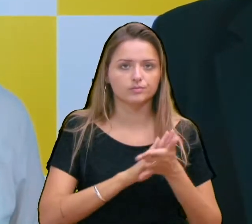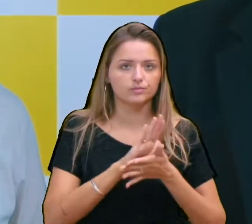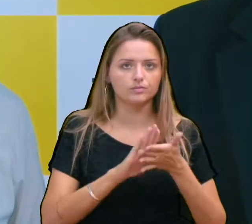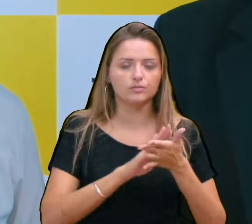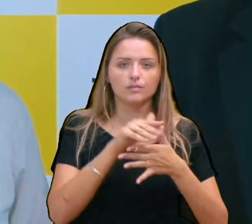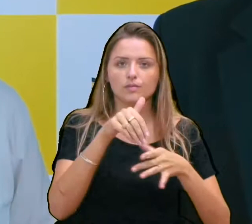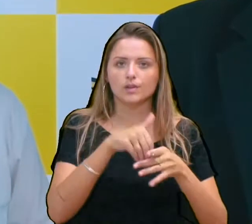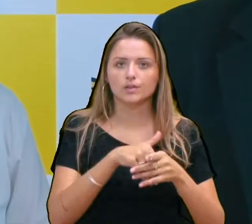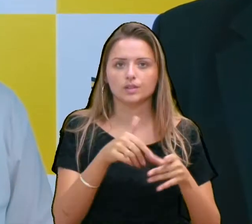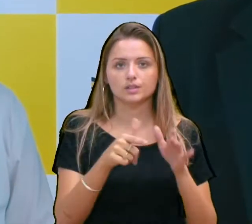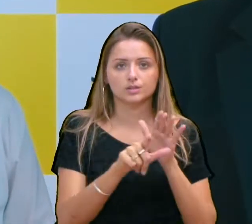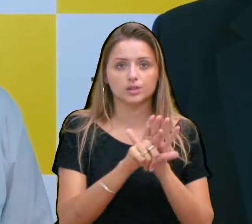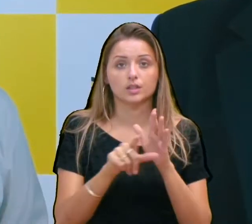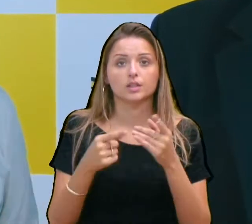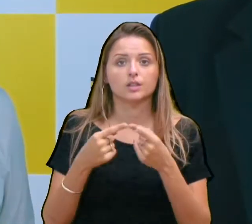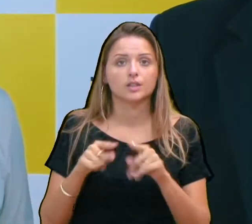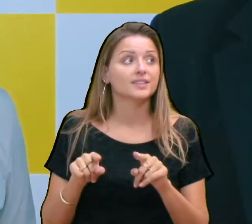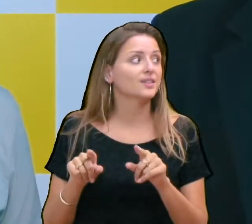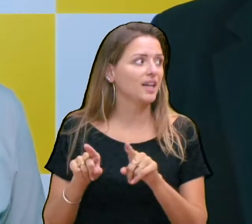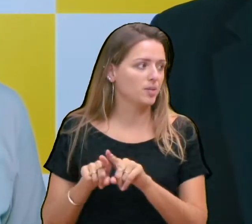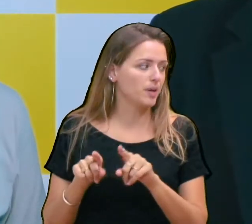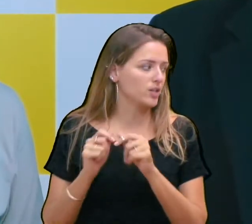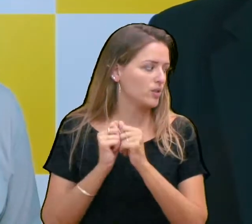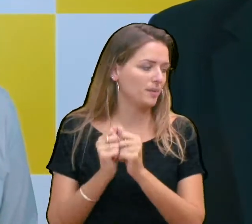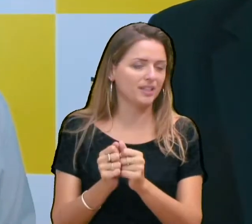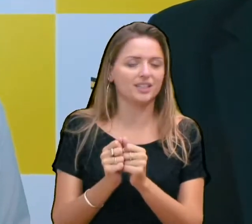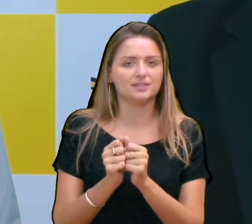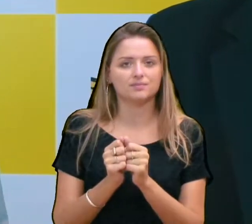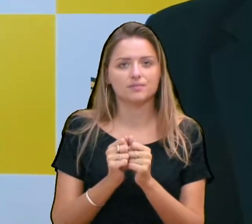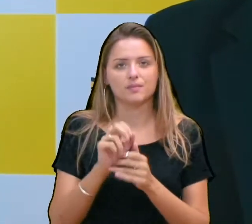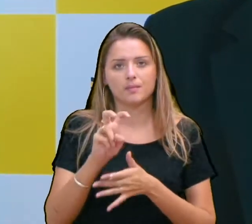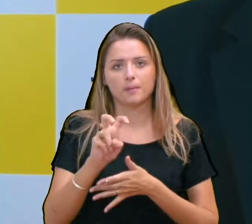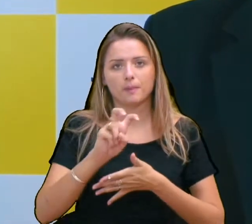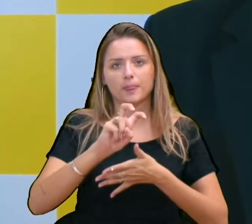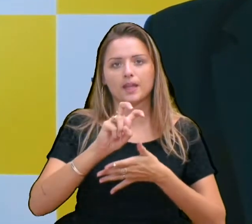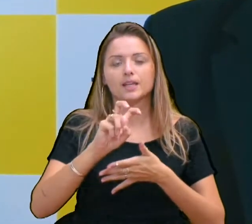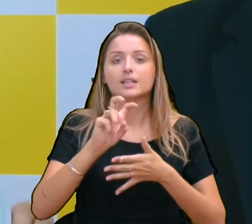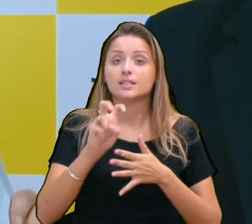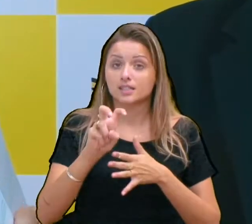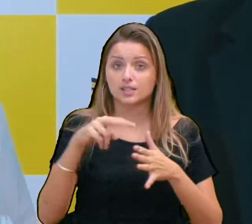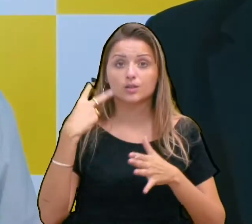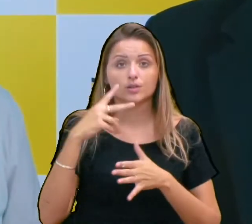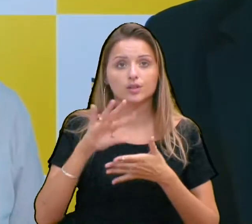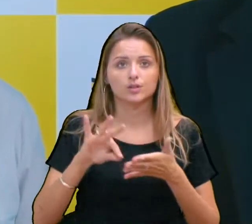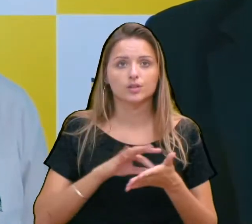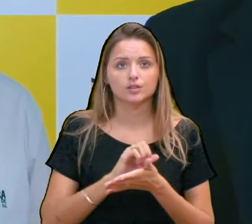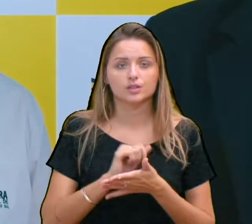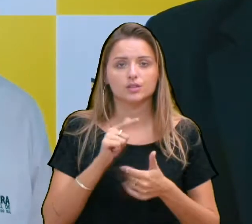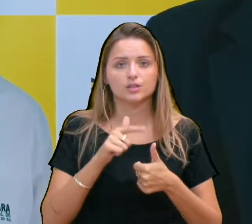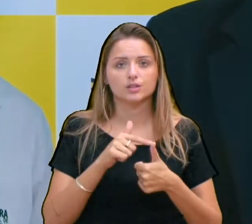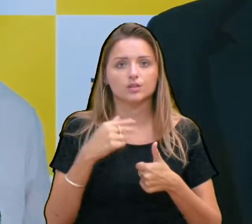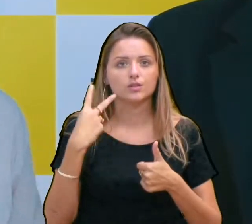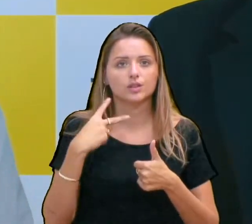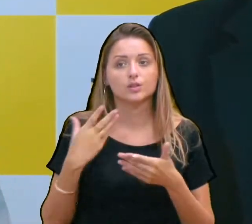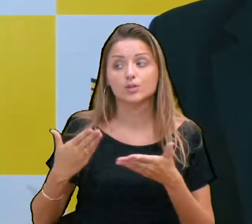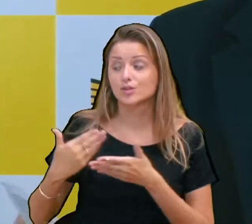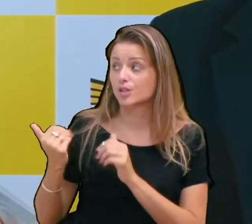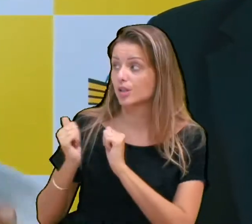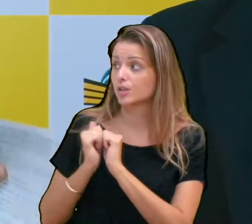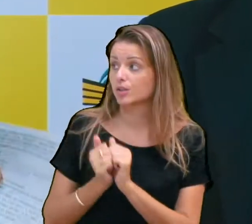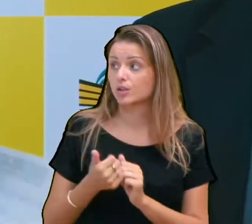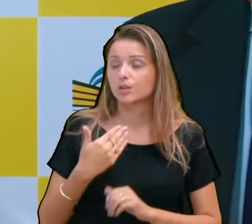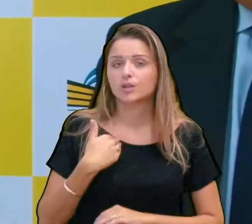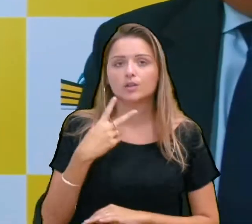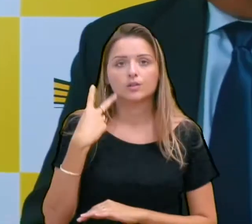votados projetos de lei, porém 5 vereadores inscritos no grande expediente. Entre esses vereadores, já aqui ao meu lado,